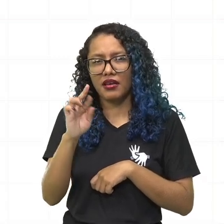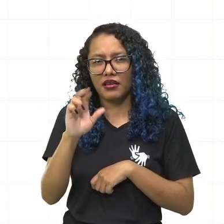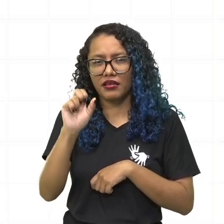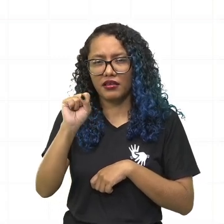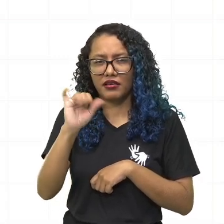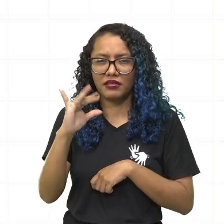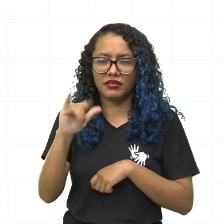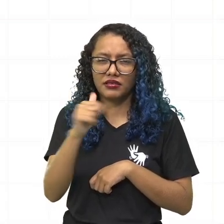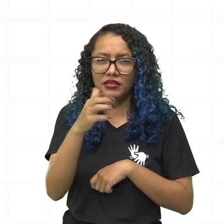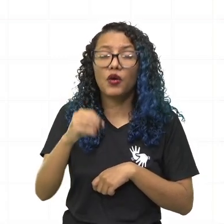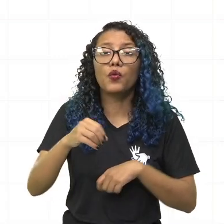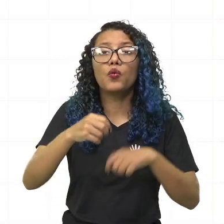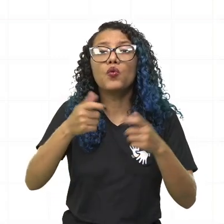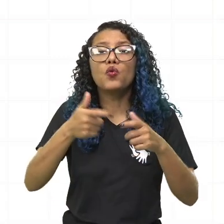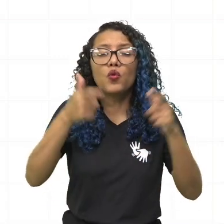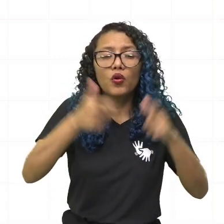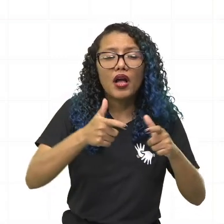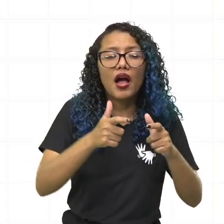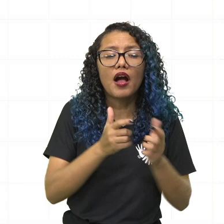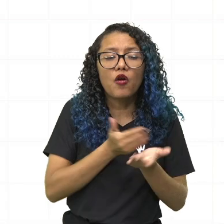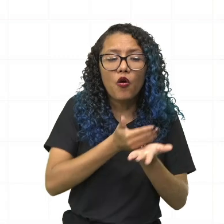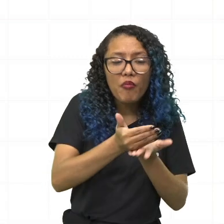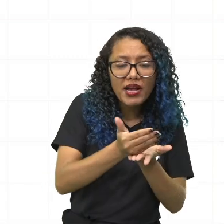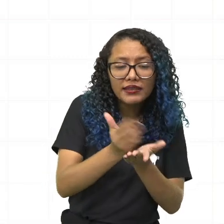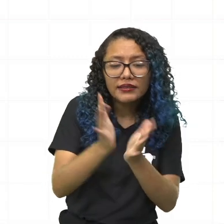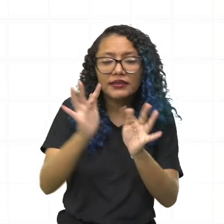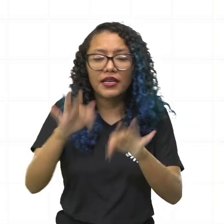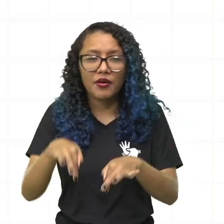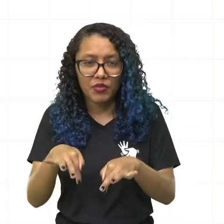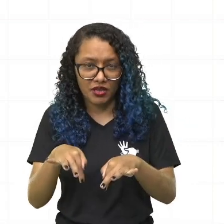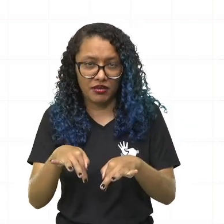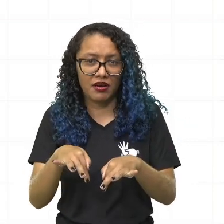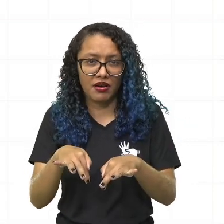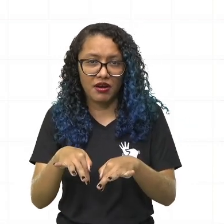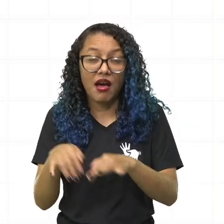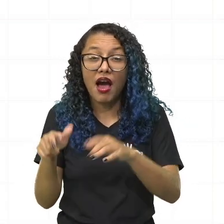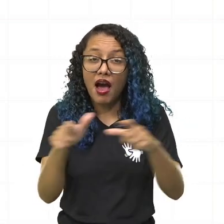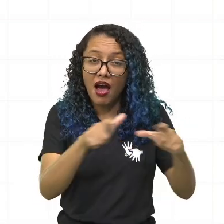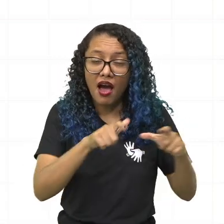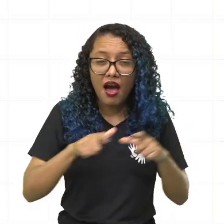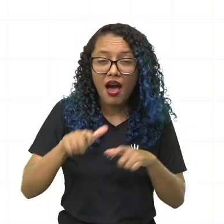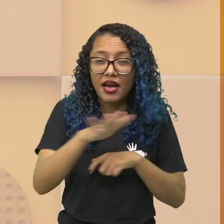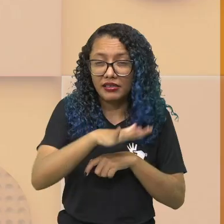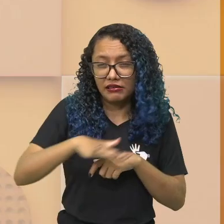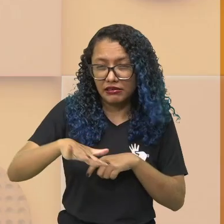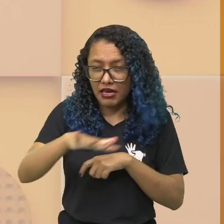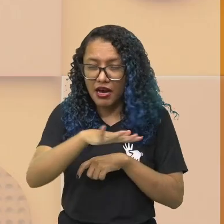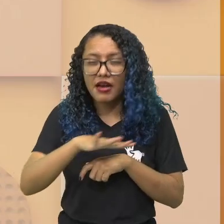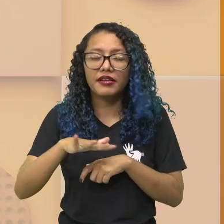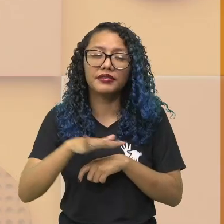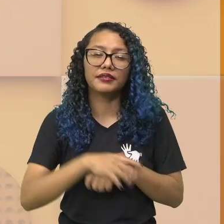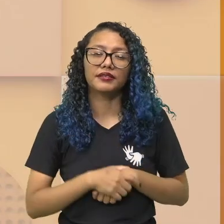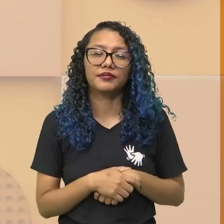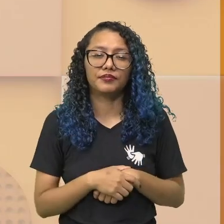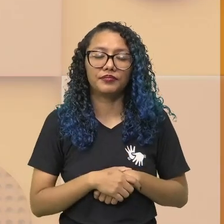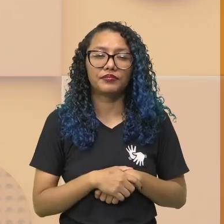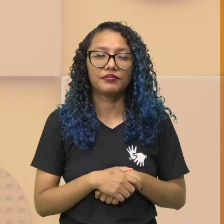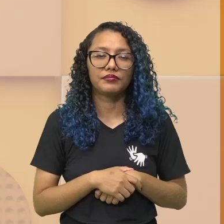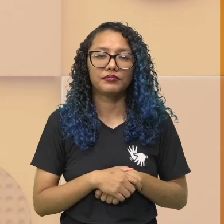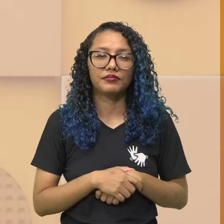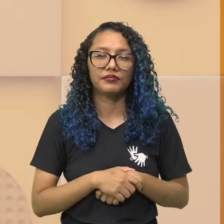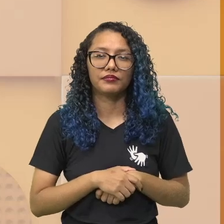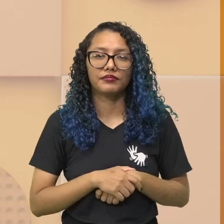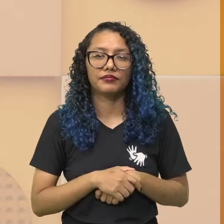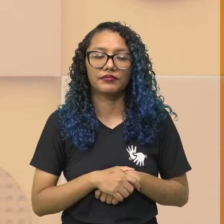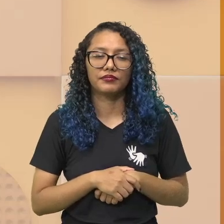cada grande região. E aqui, pessoal, dentre os grandes domínios morfoclimáticos do território